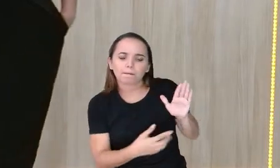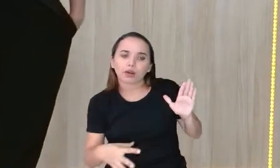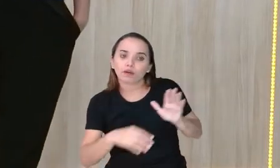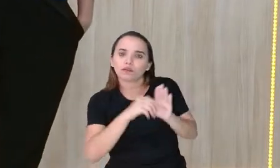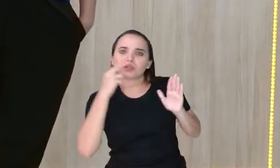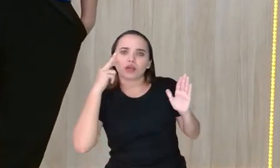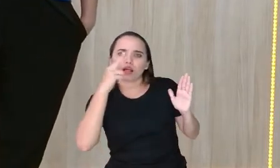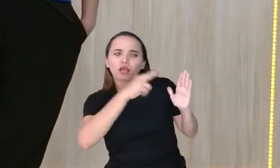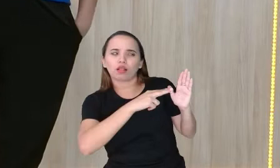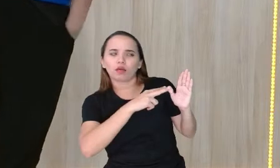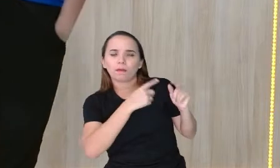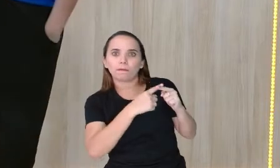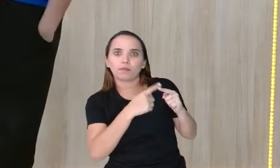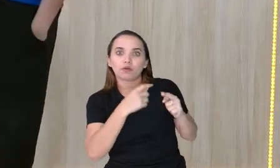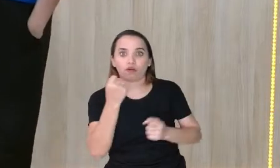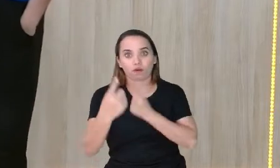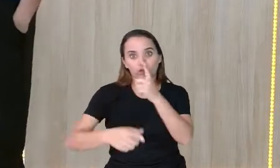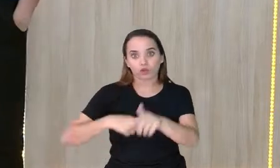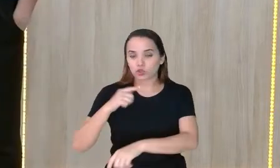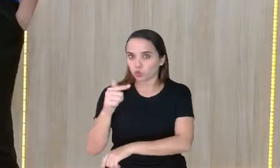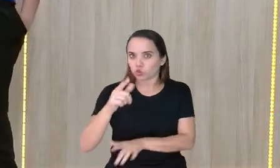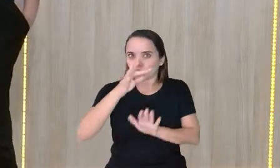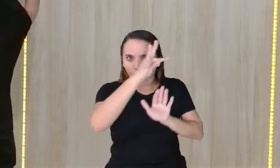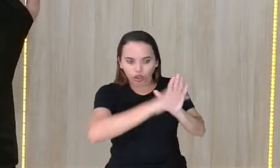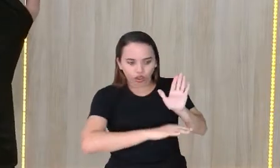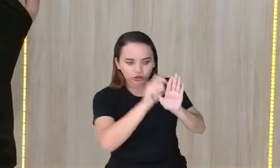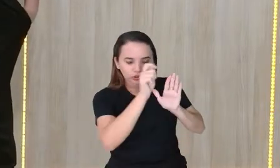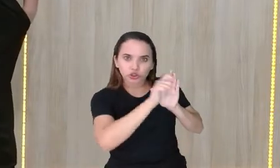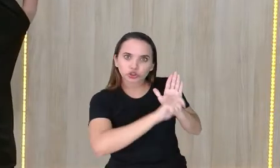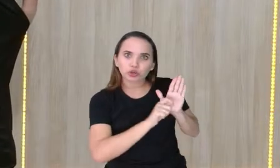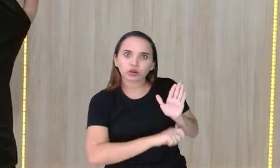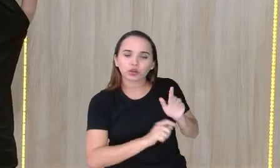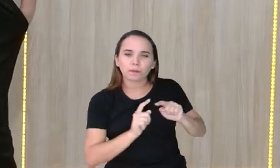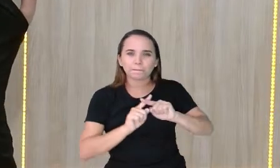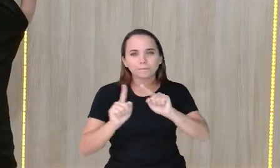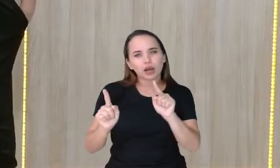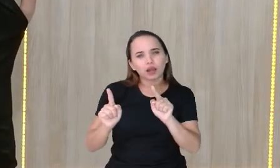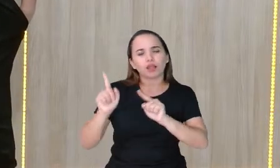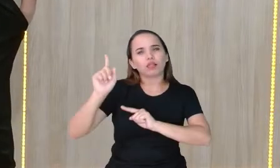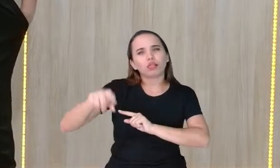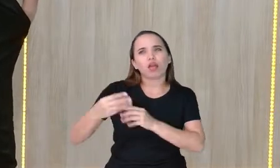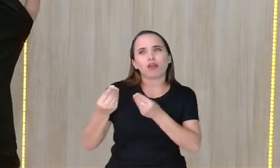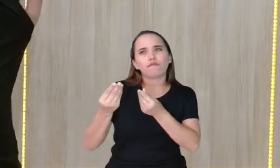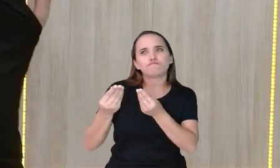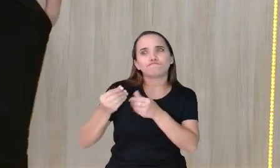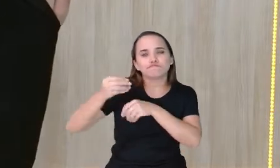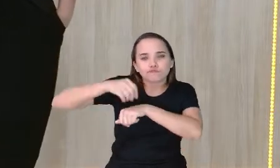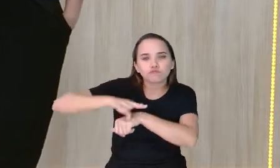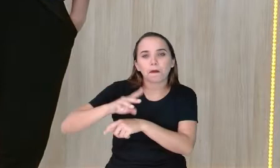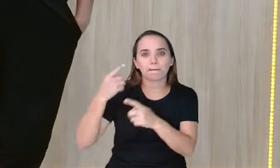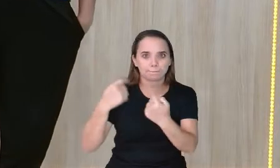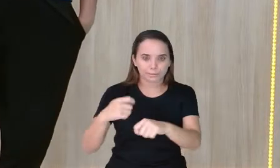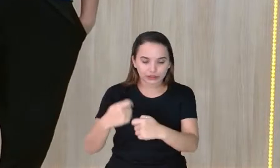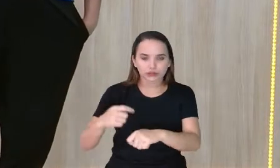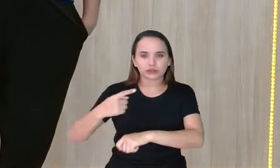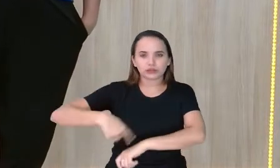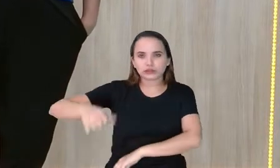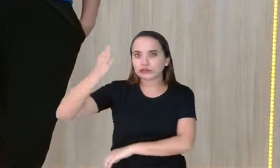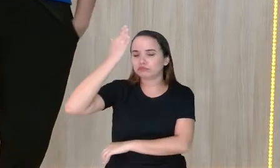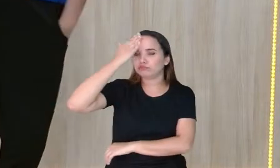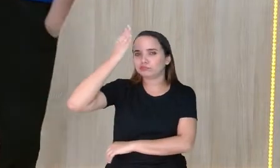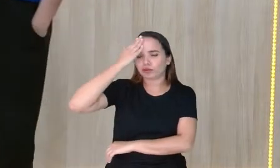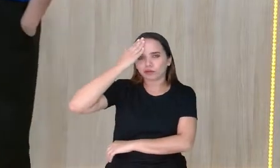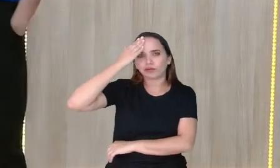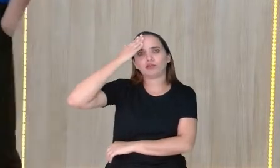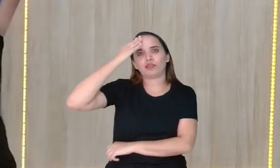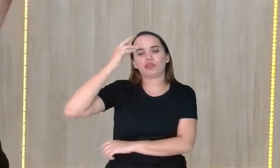está escrito, o que não está explícito, é sugerido. E o que é sugerido precisa ser identificado e